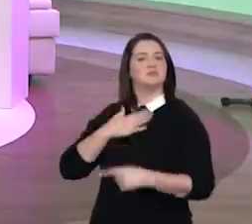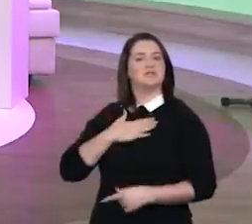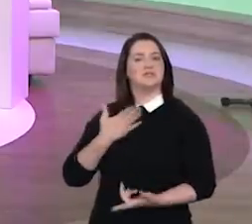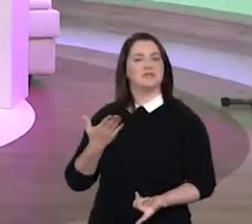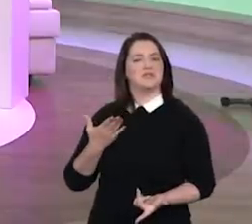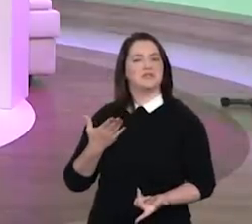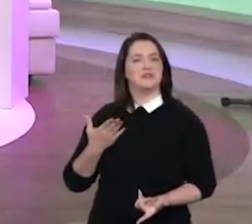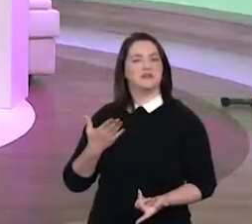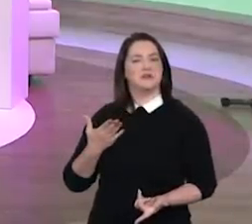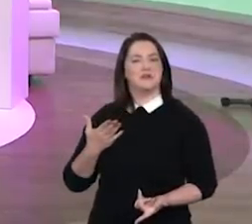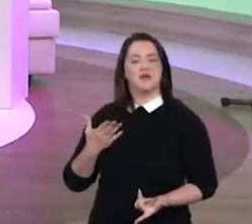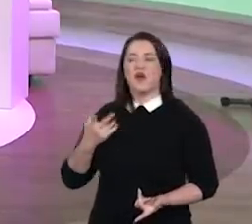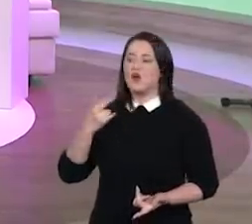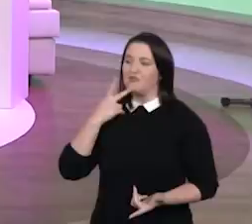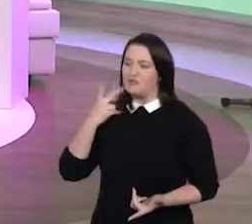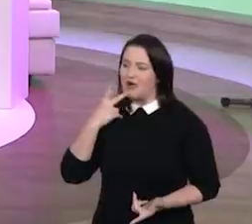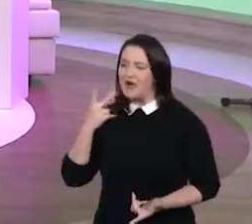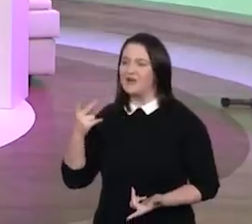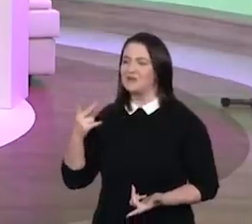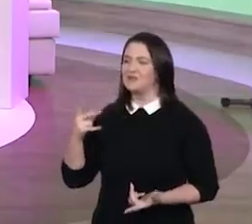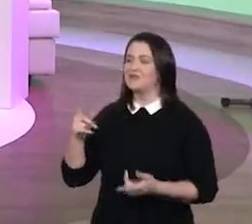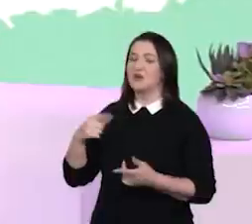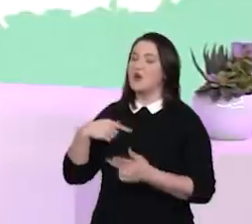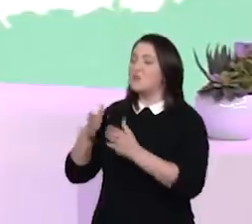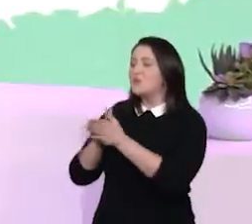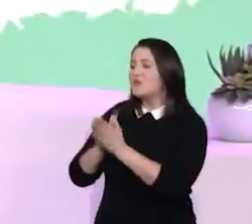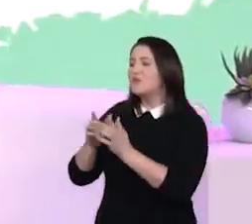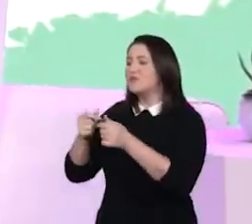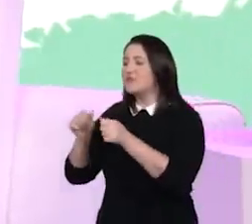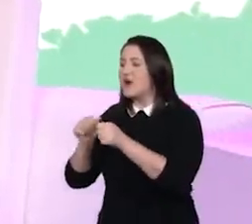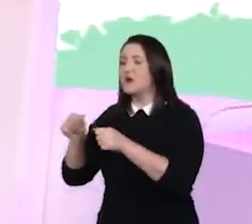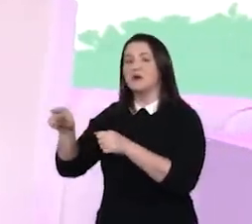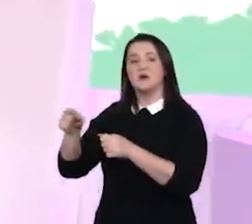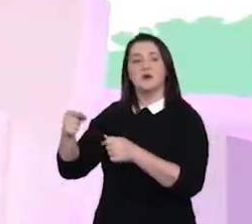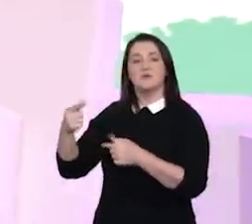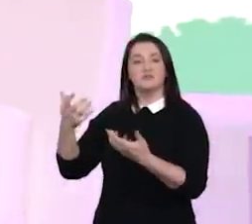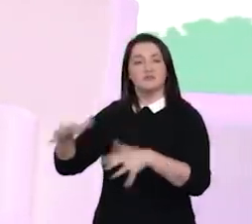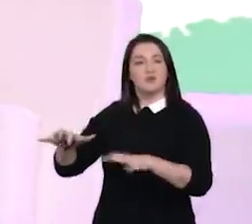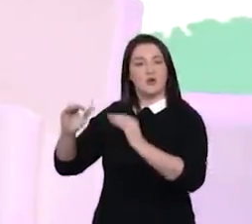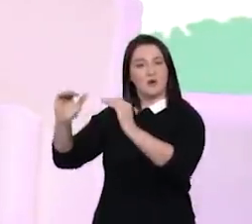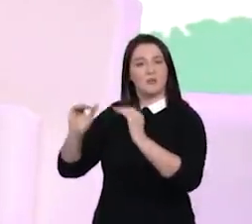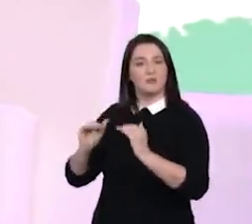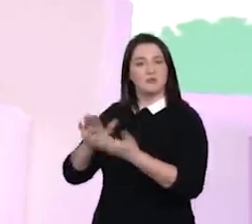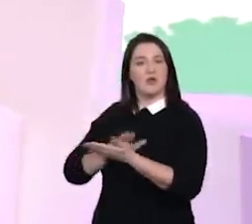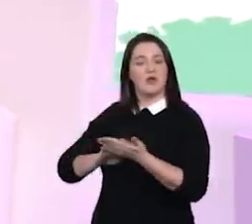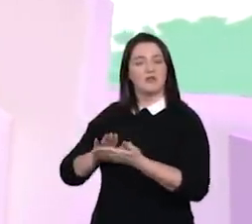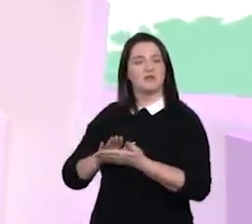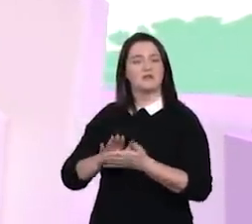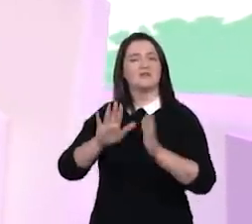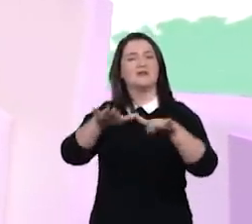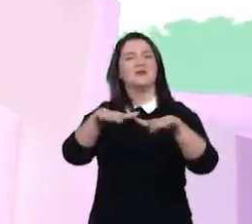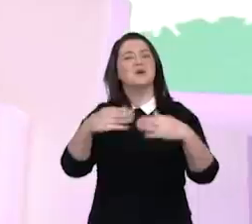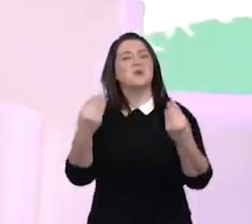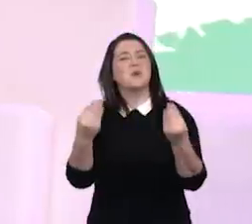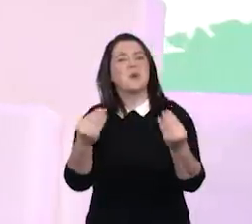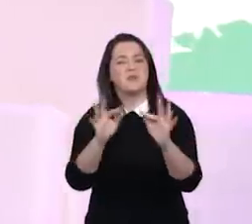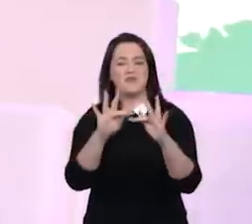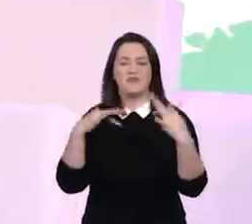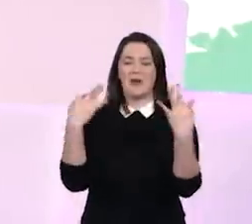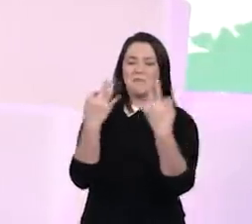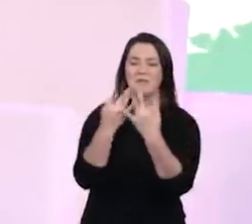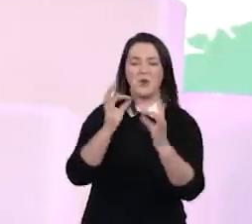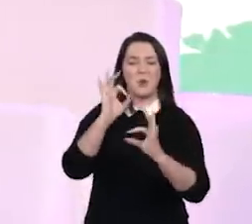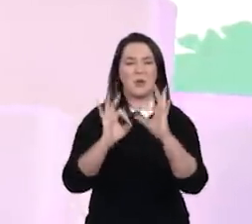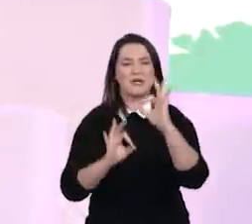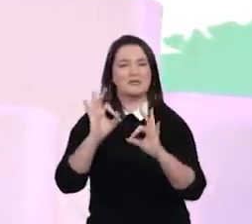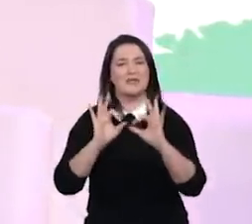uma ordem e ela vem e já desfaz tudo. Como que eu vou conseguir ter uma família estruturada, sendo que o meu casamento